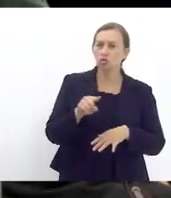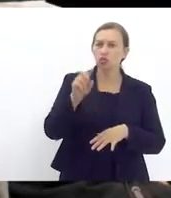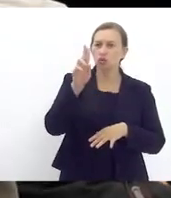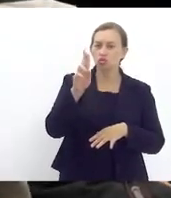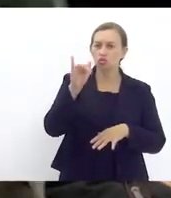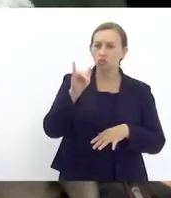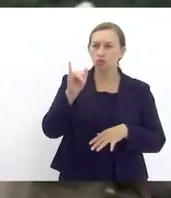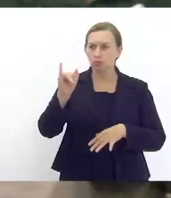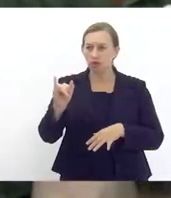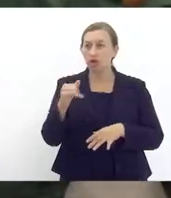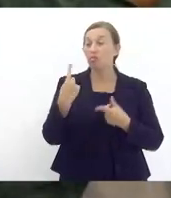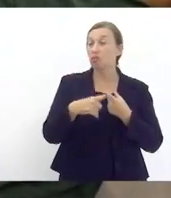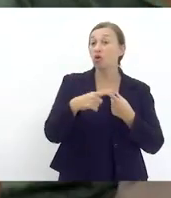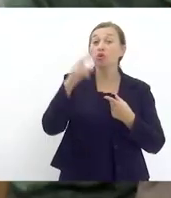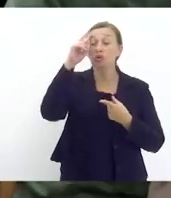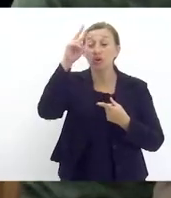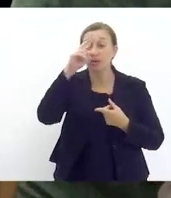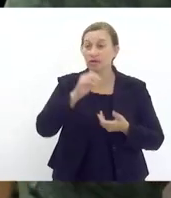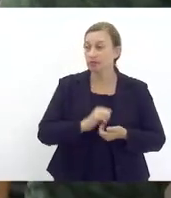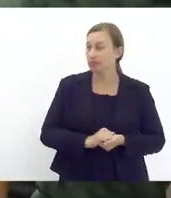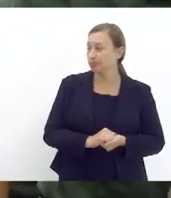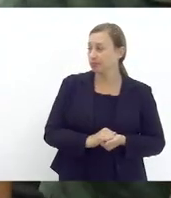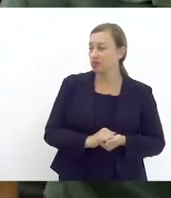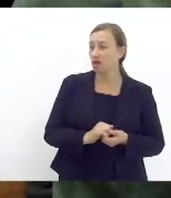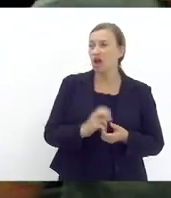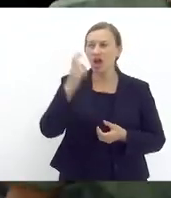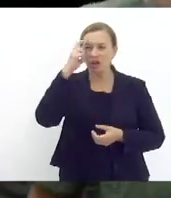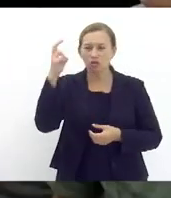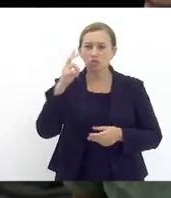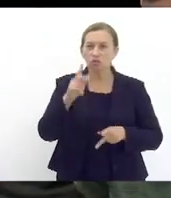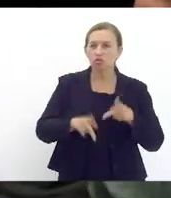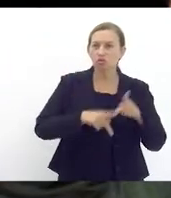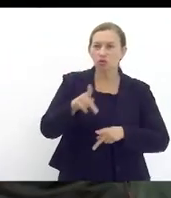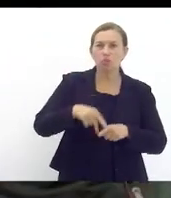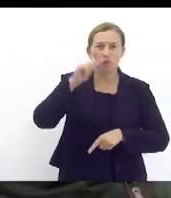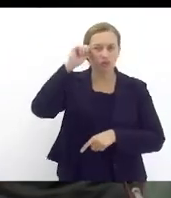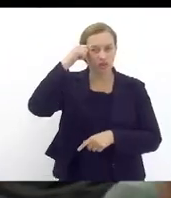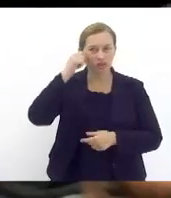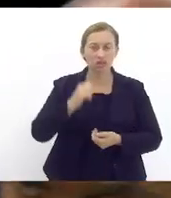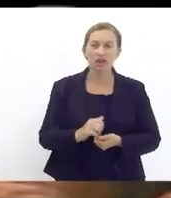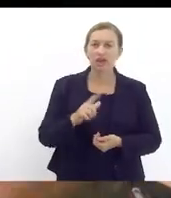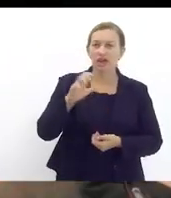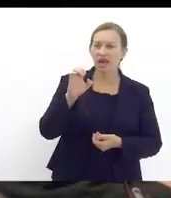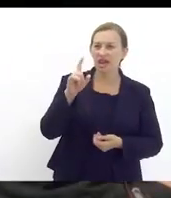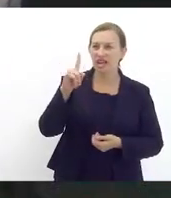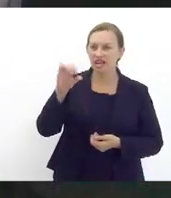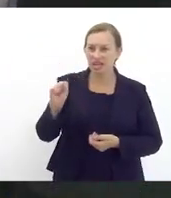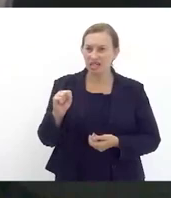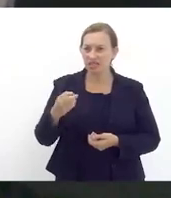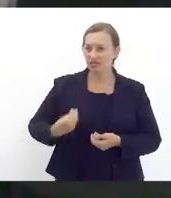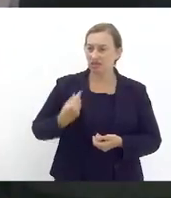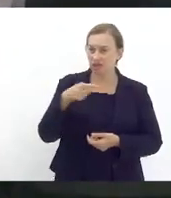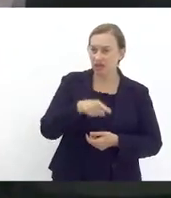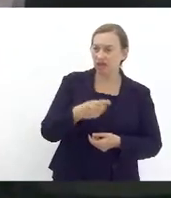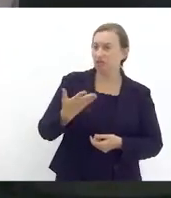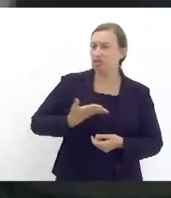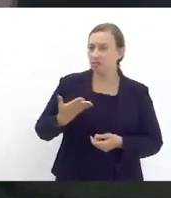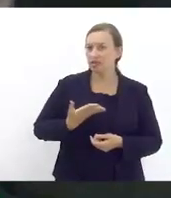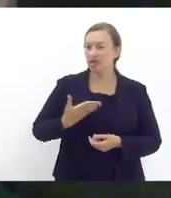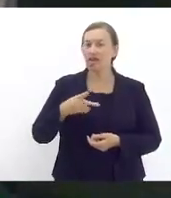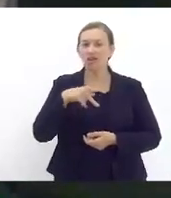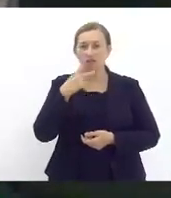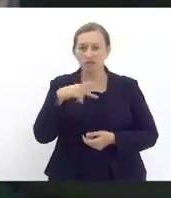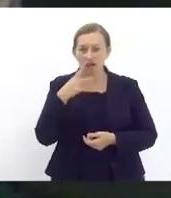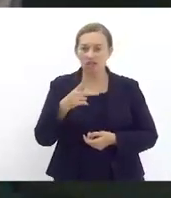por que que eu tô lembrando disso a cultura do povo negro O Elias teve aqui e a nossa amiga falando